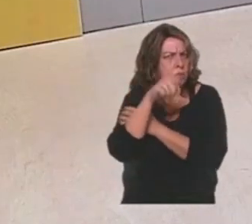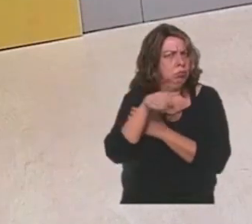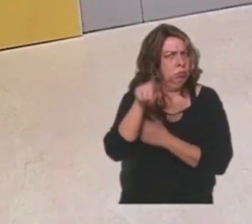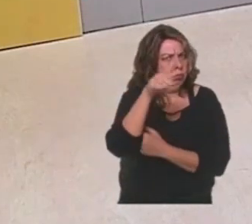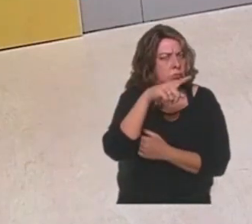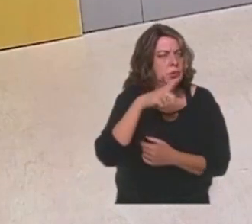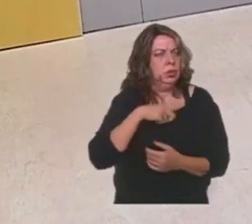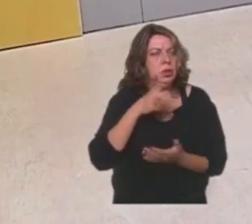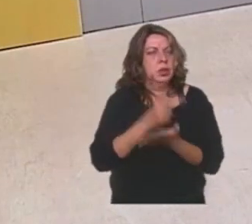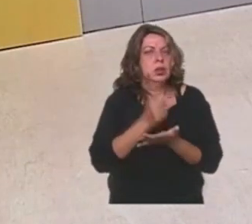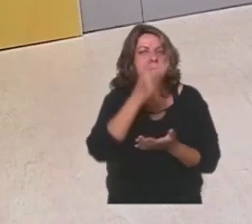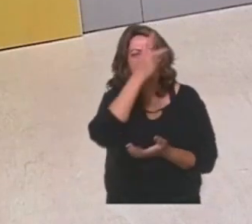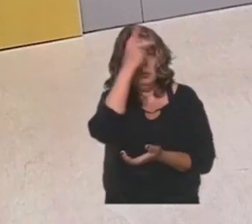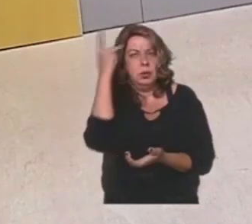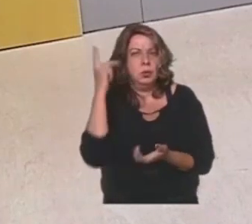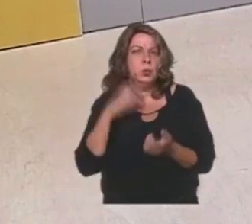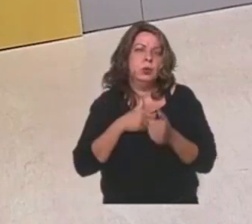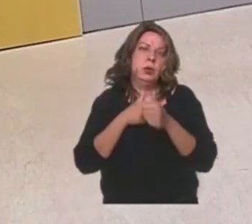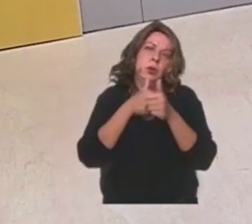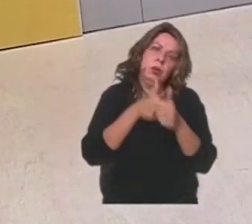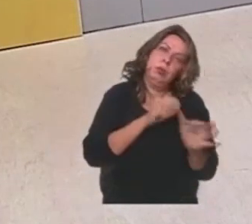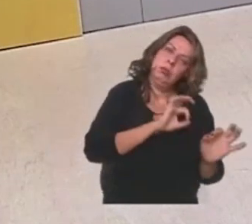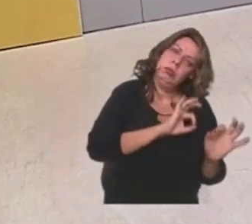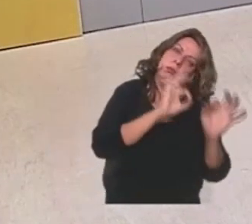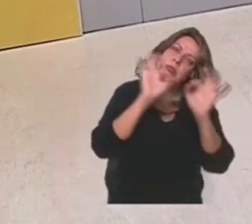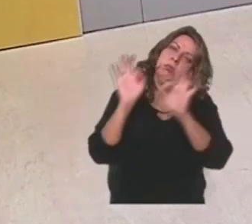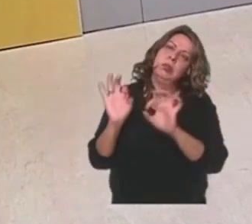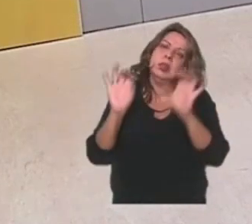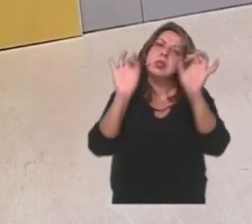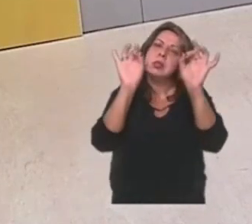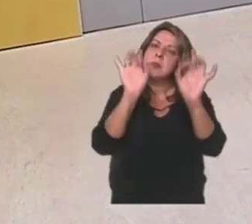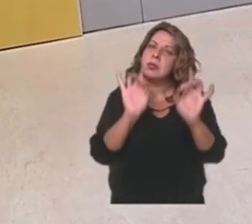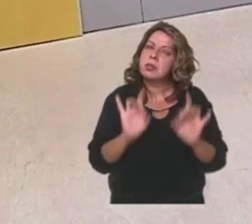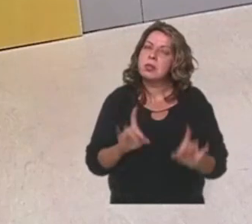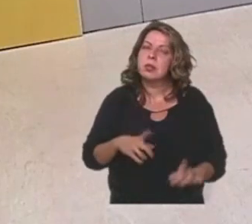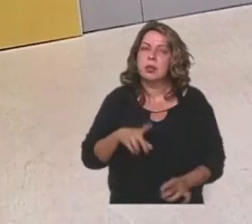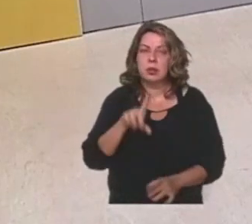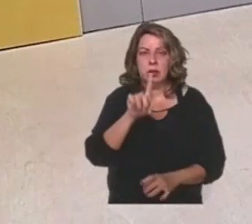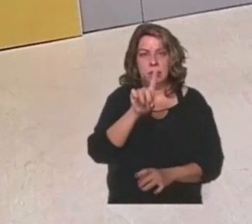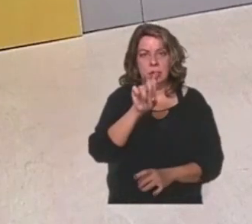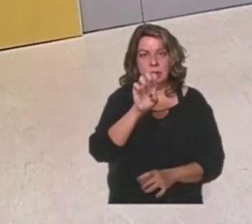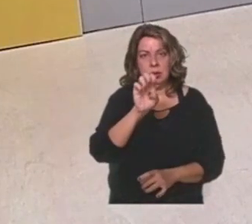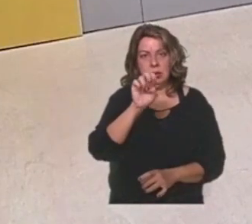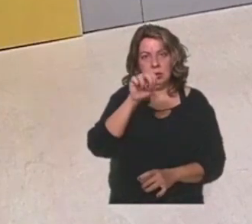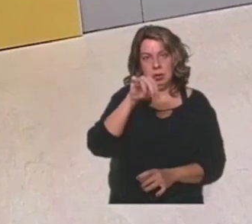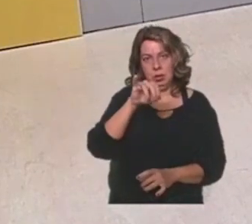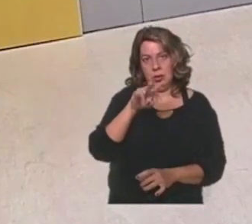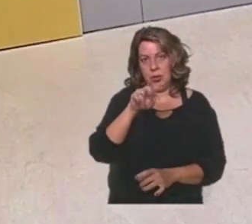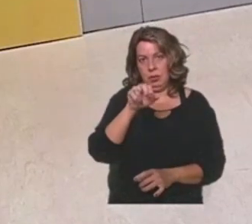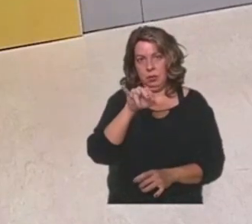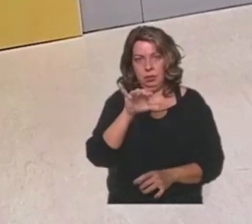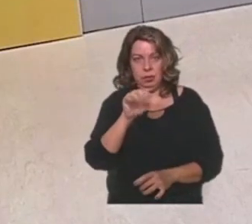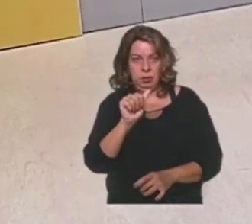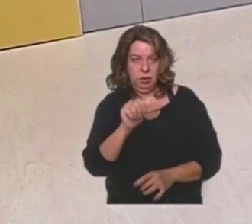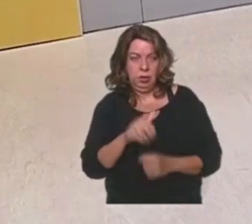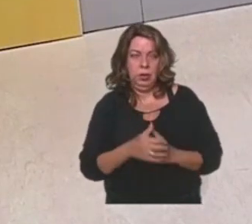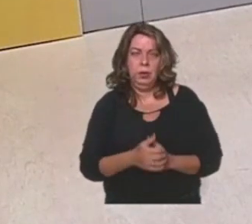estão sempre nos acompanhando. Vocês são muito especiais. A Denivânia também aí tá